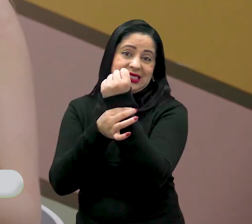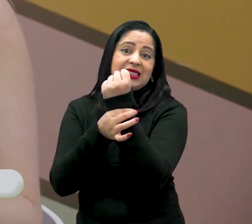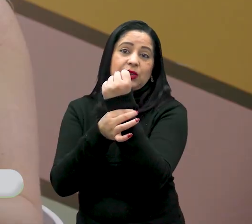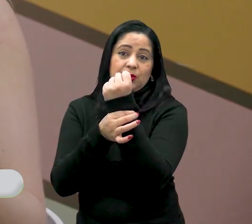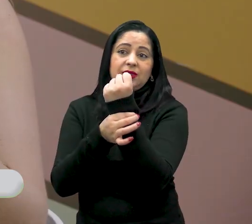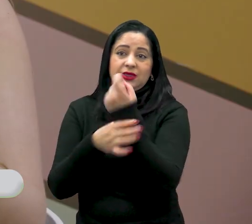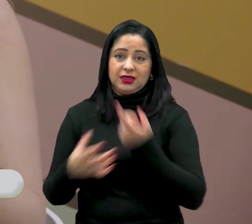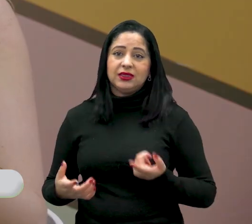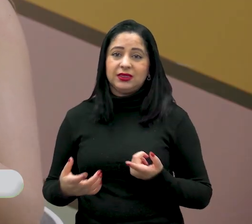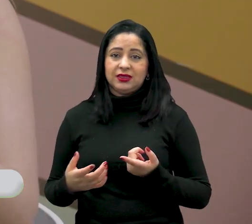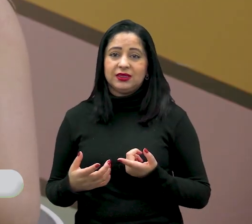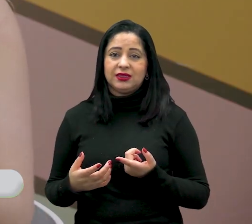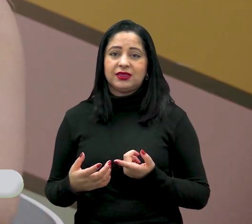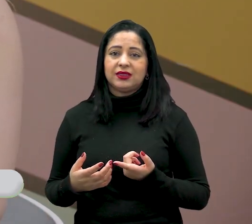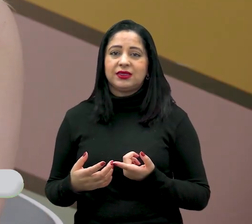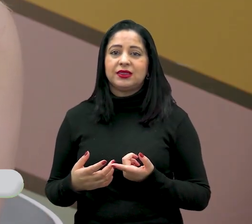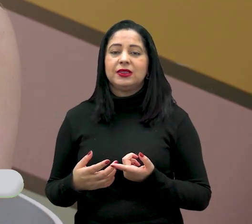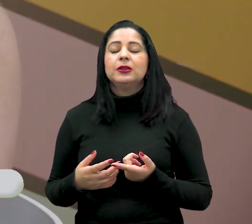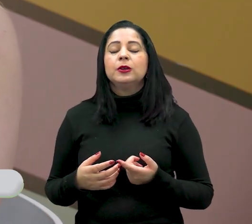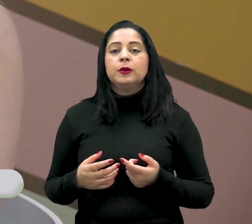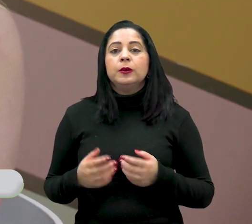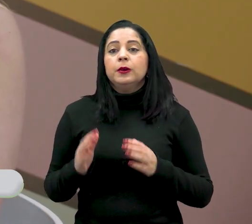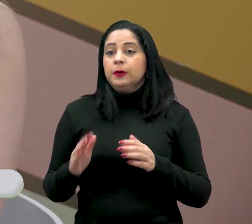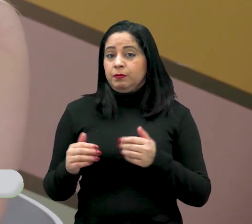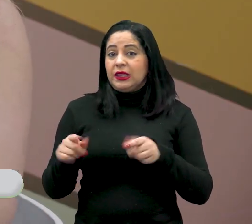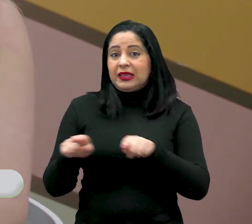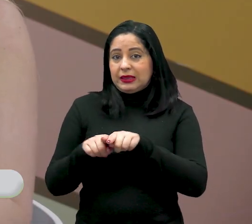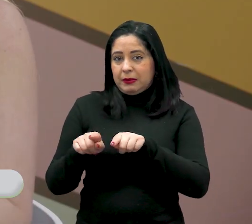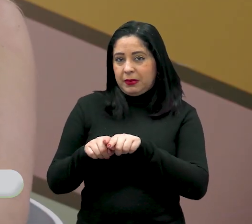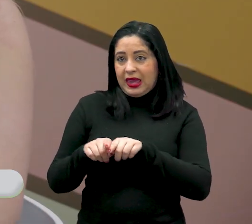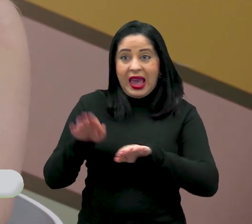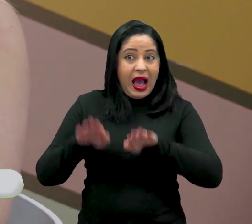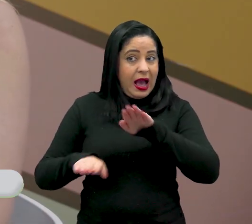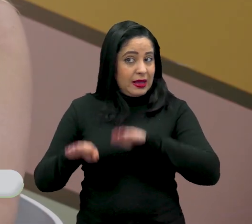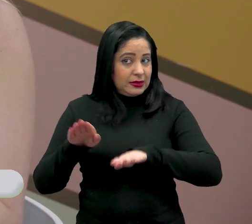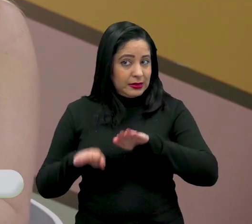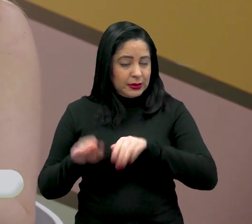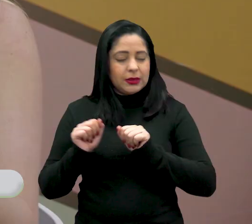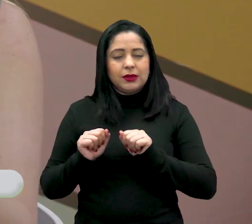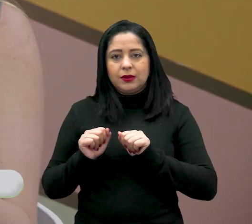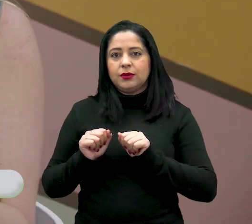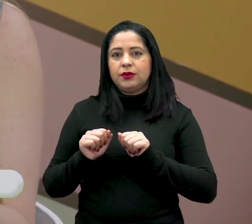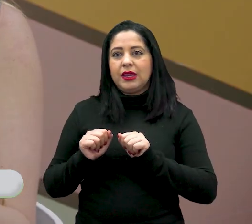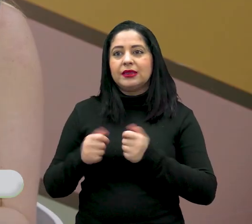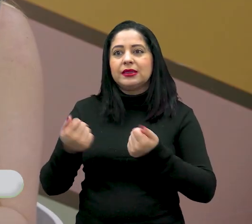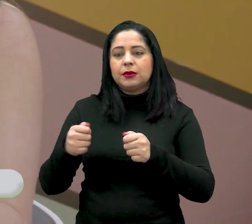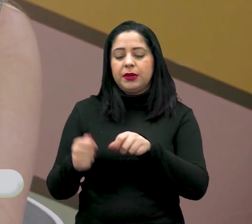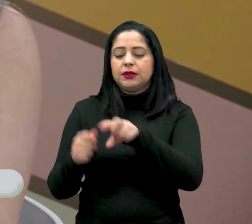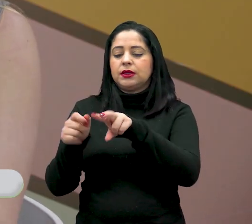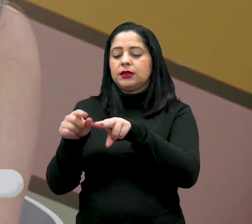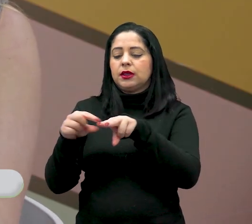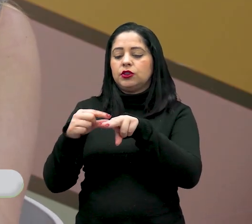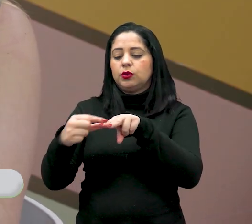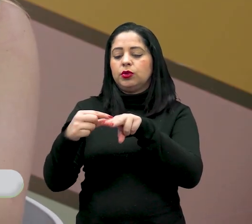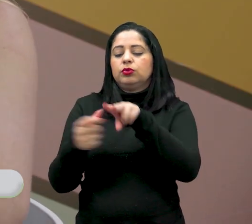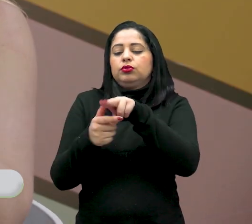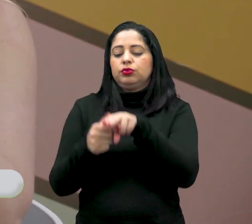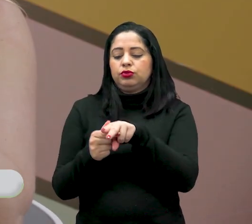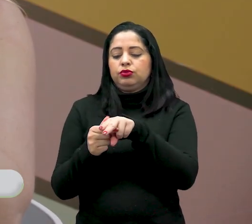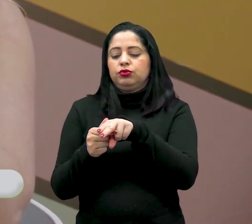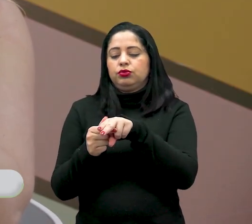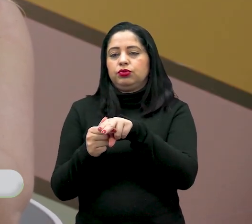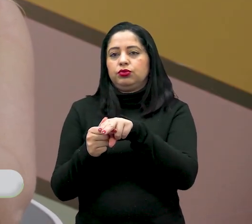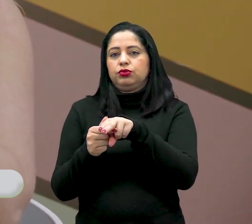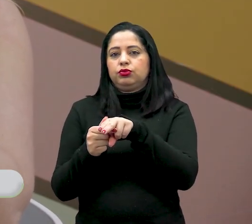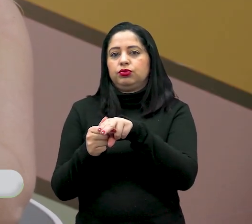inconscientemente ele tem esse medo para voltar às suas atividades e também, às vezes, tem que, depois da cirurgia, ficar imobilizado, então esse